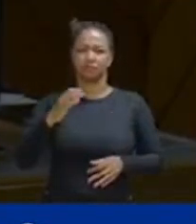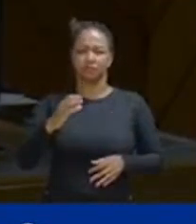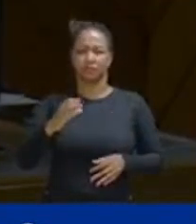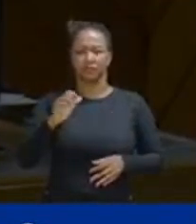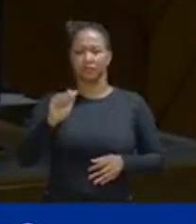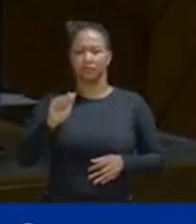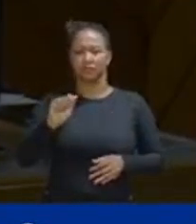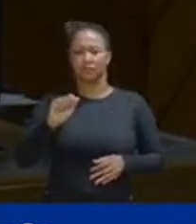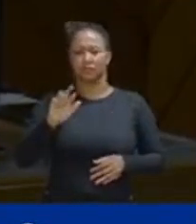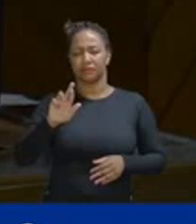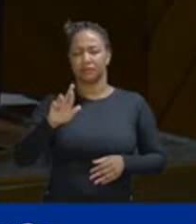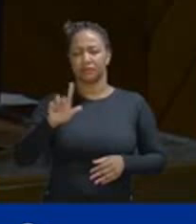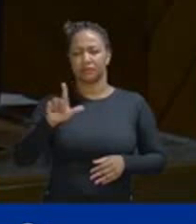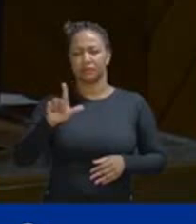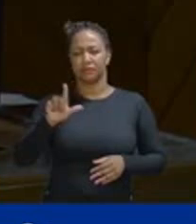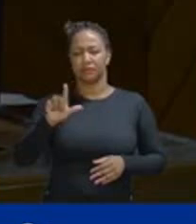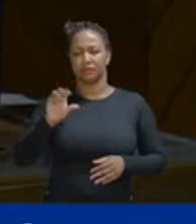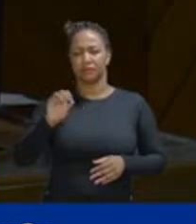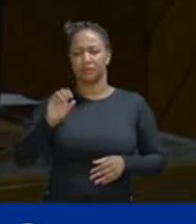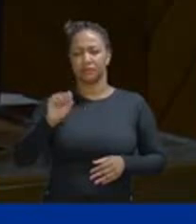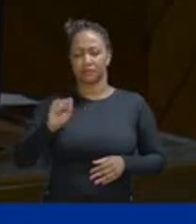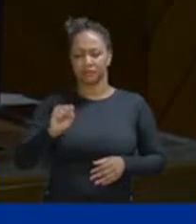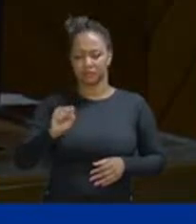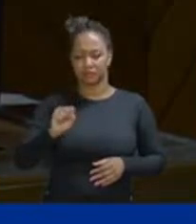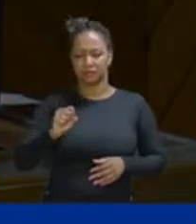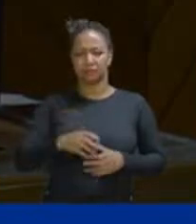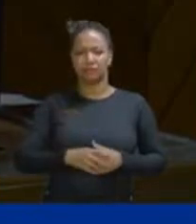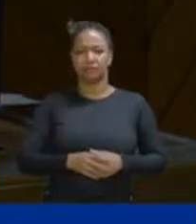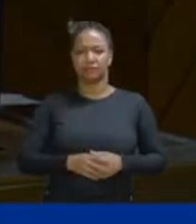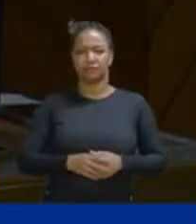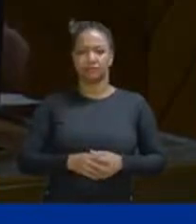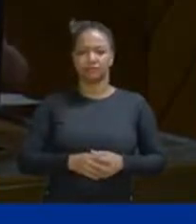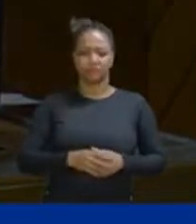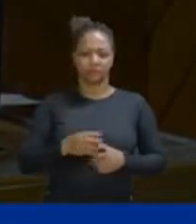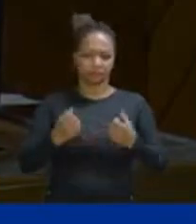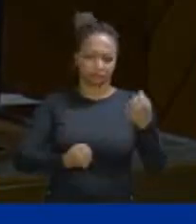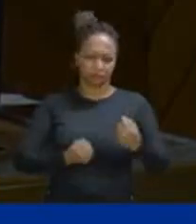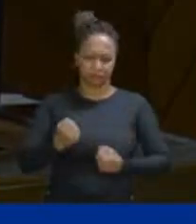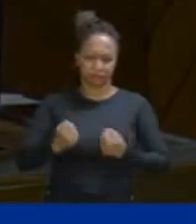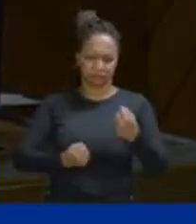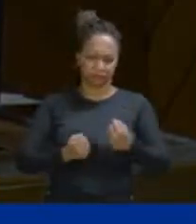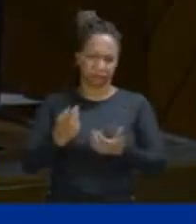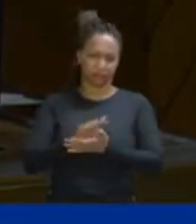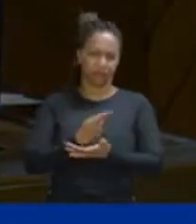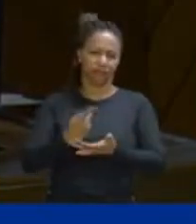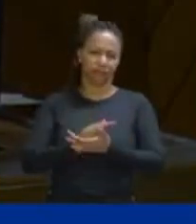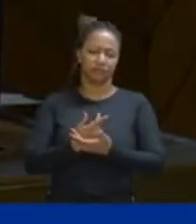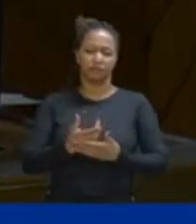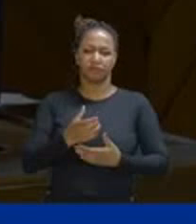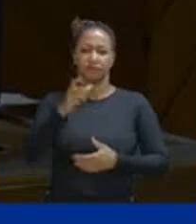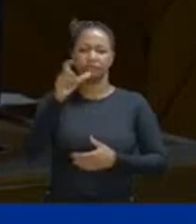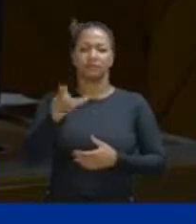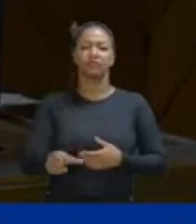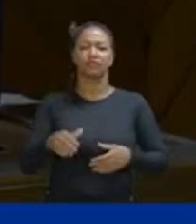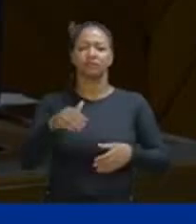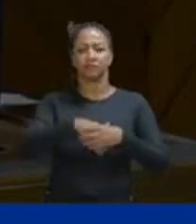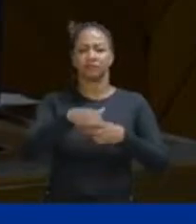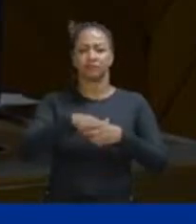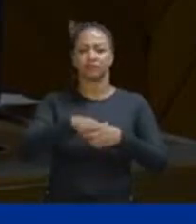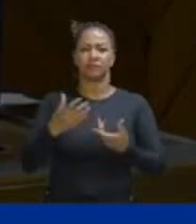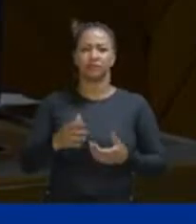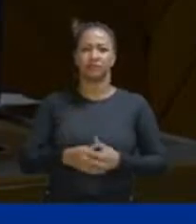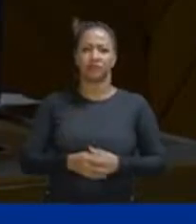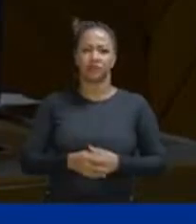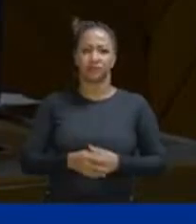esboçou agora, porque como se trata da conduta em transporte devido de eleitores,